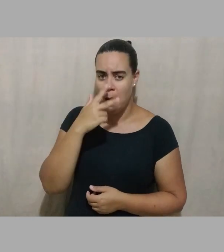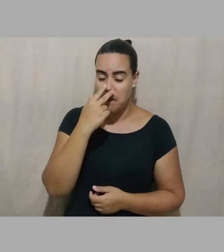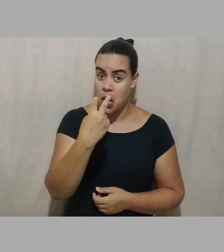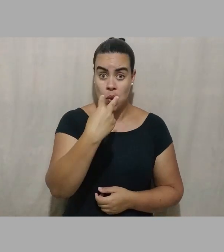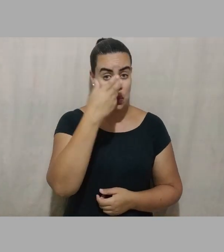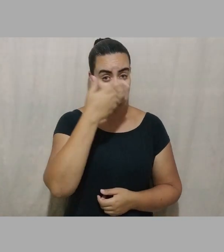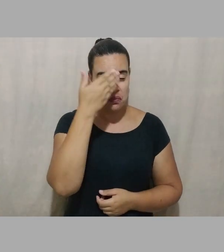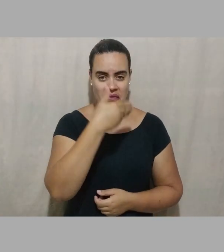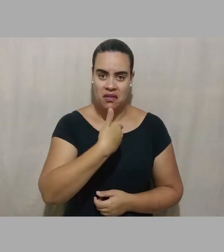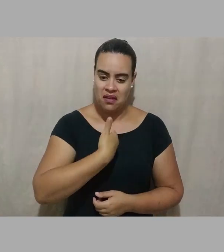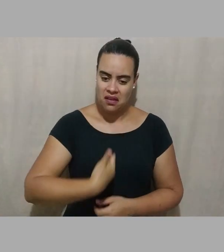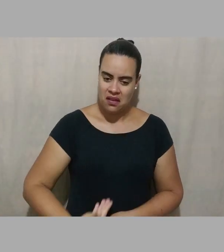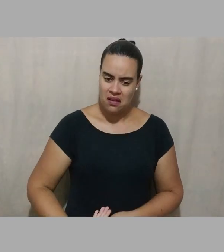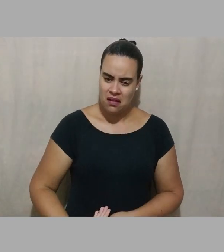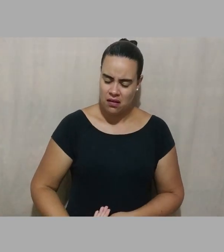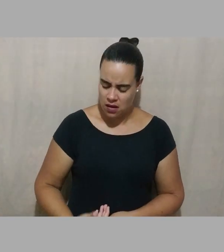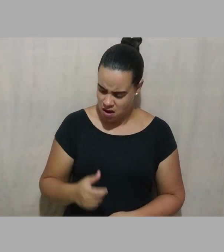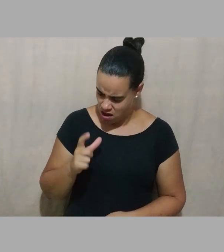a enxergava-me.